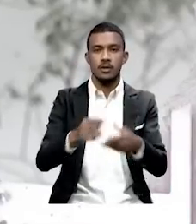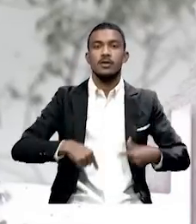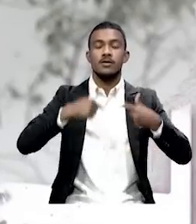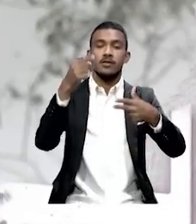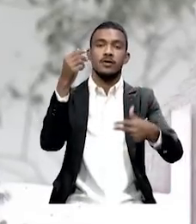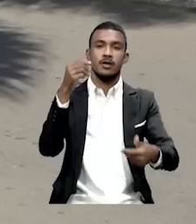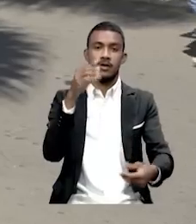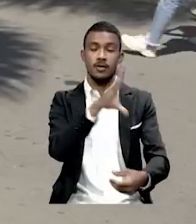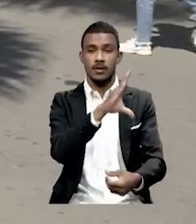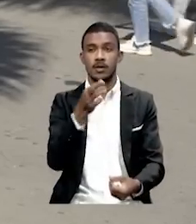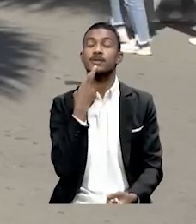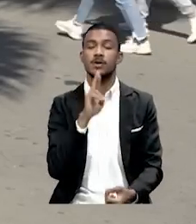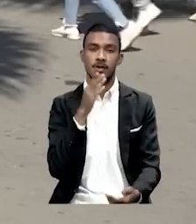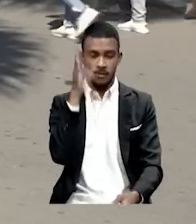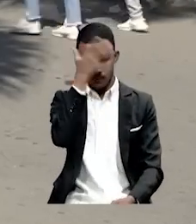furak.